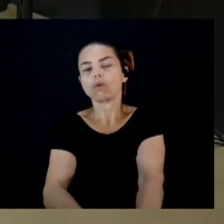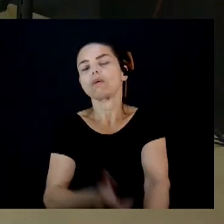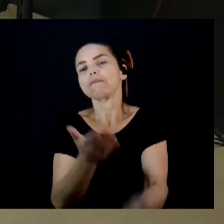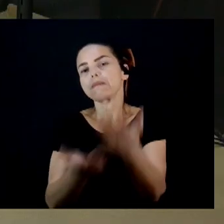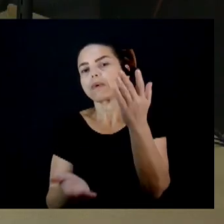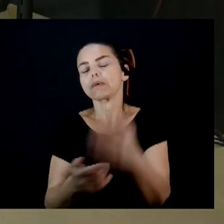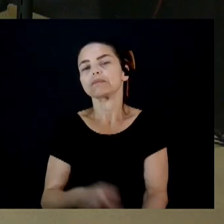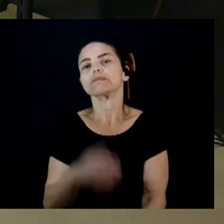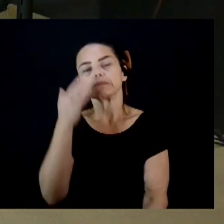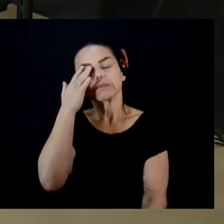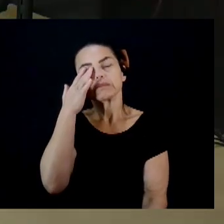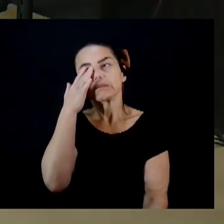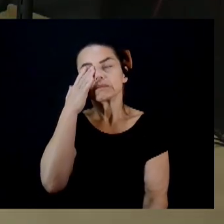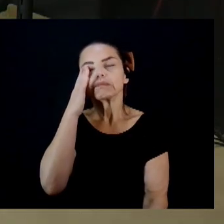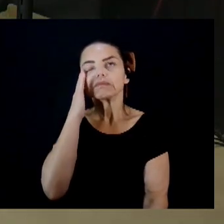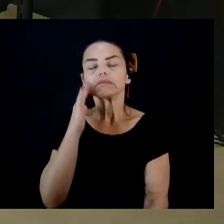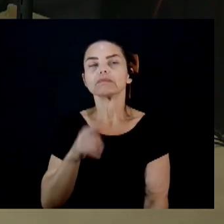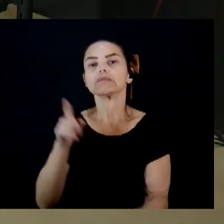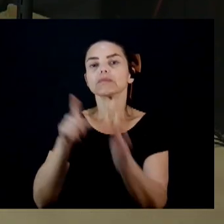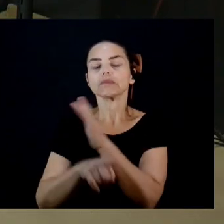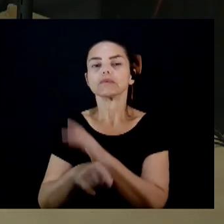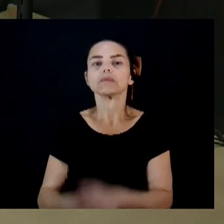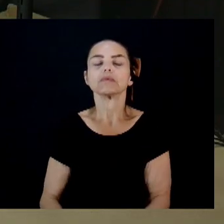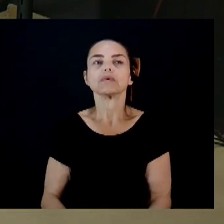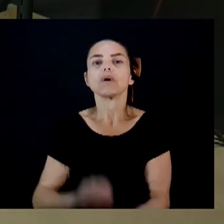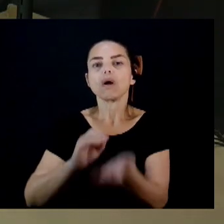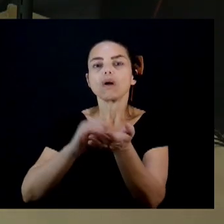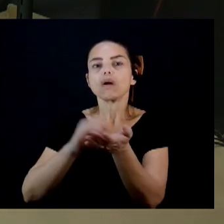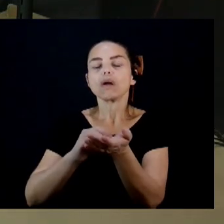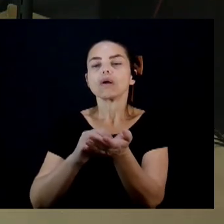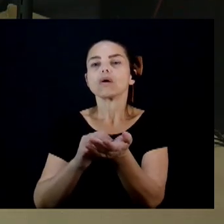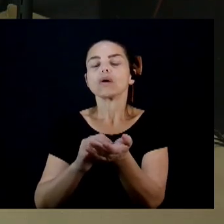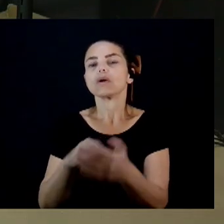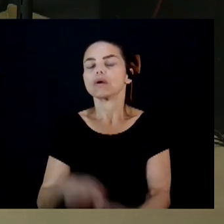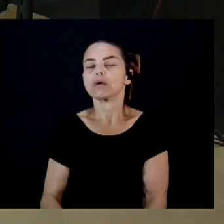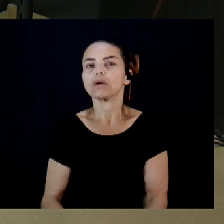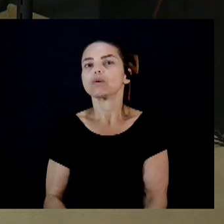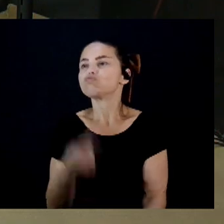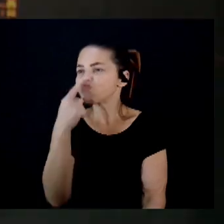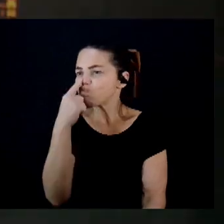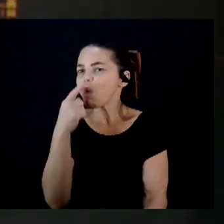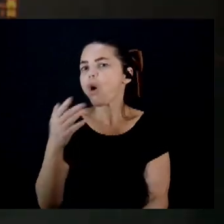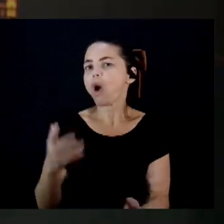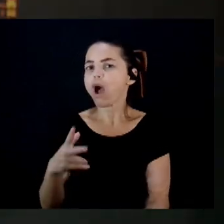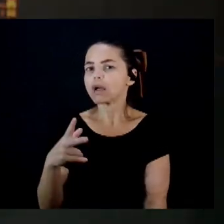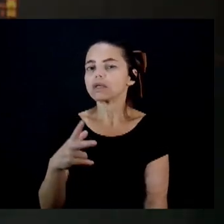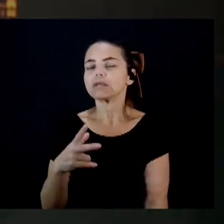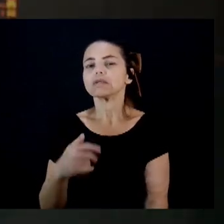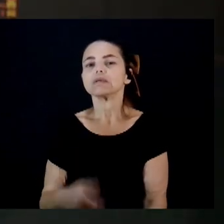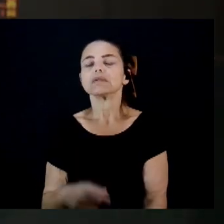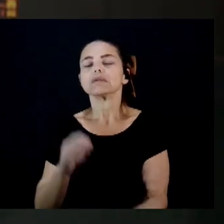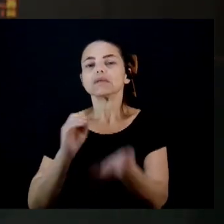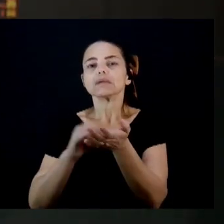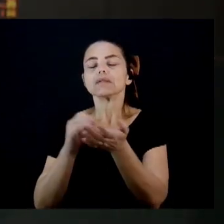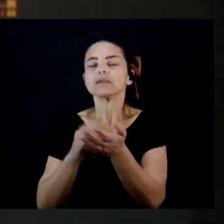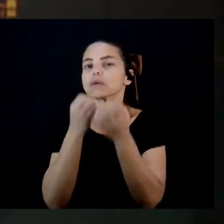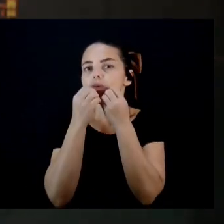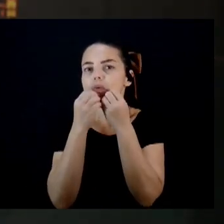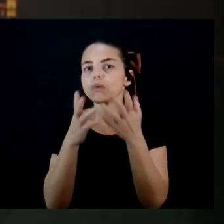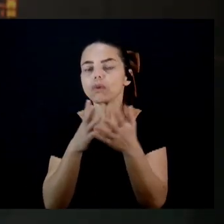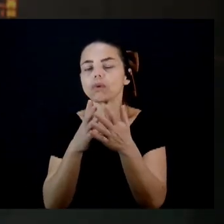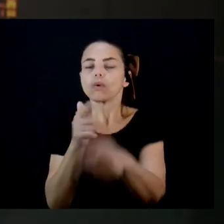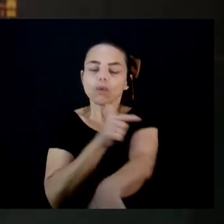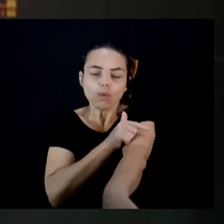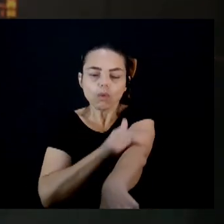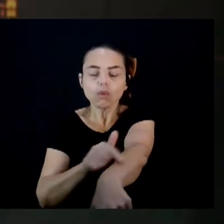Né? É isso que eu ia perguntar também. O excesso de intimidade e a falta de cordialidade com